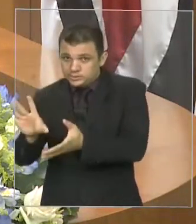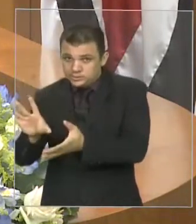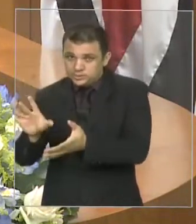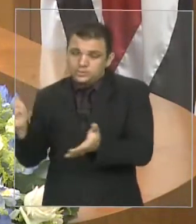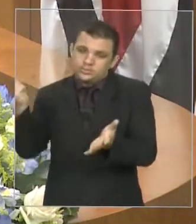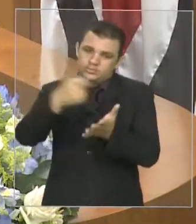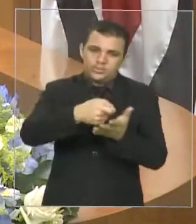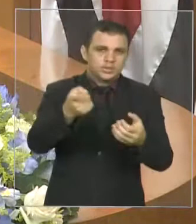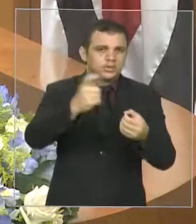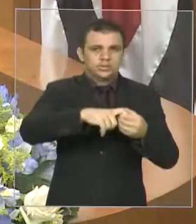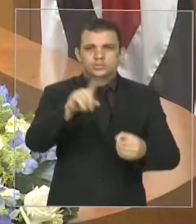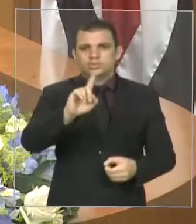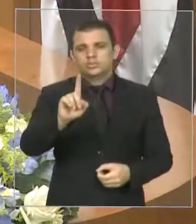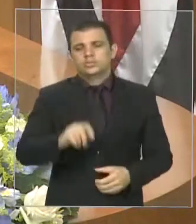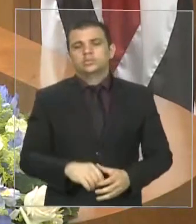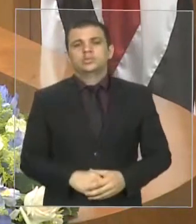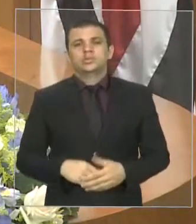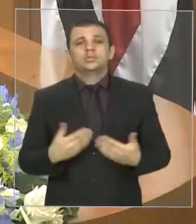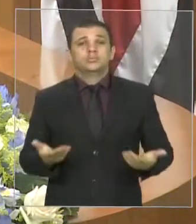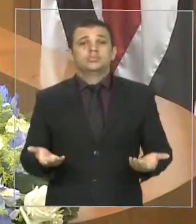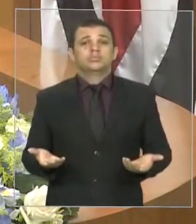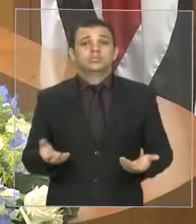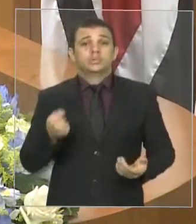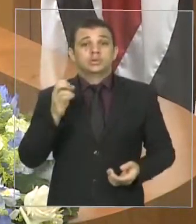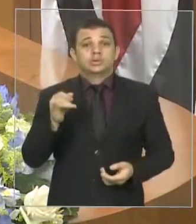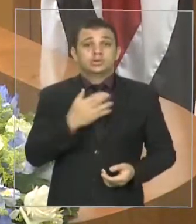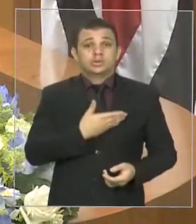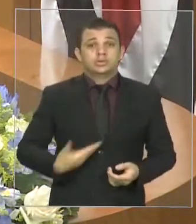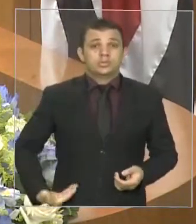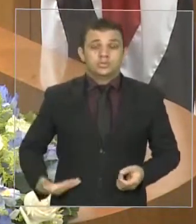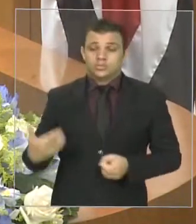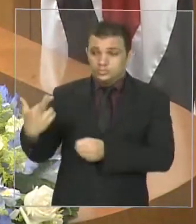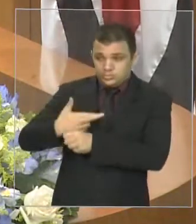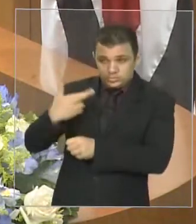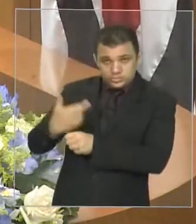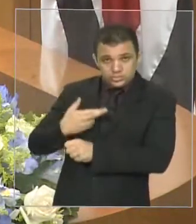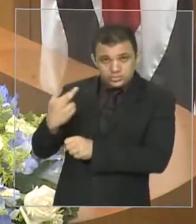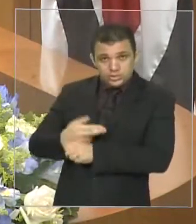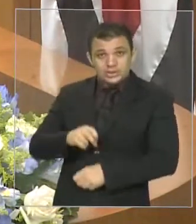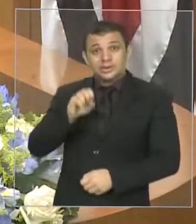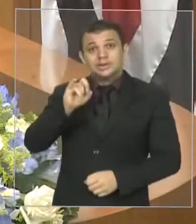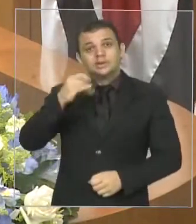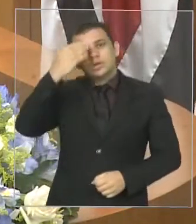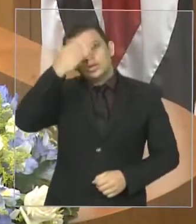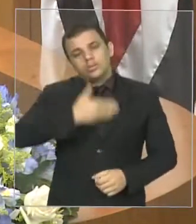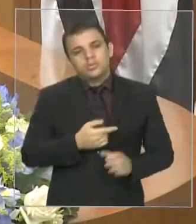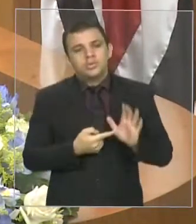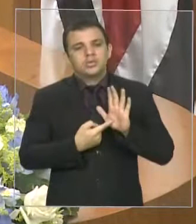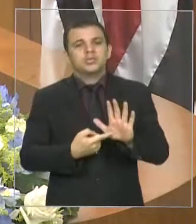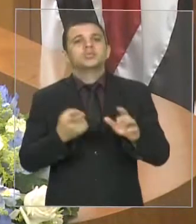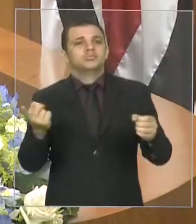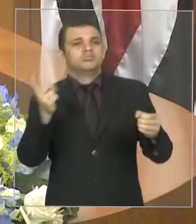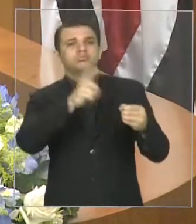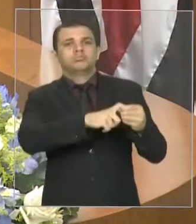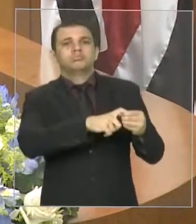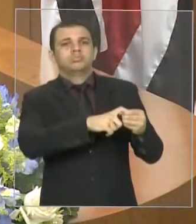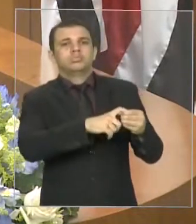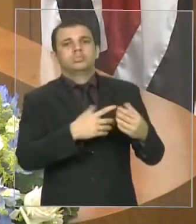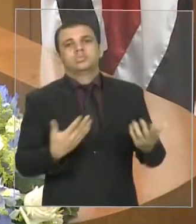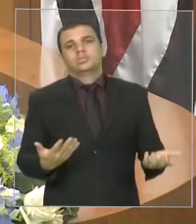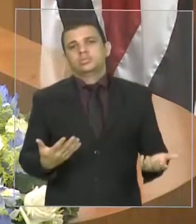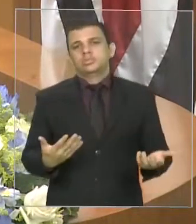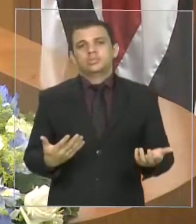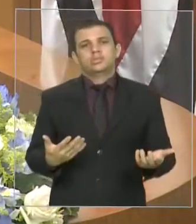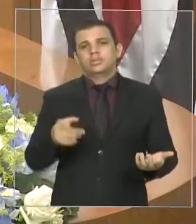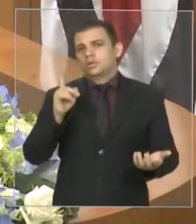indenizáveis. Se o governo fizer isso e trouxer aqui algum comprovante de que houve esse ressarcimento, ele assim o